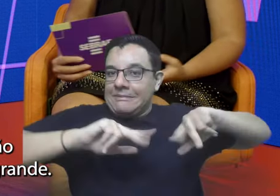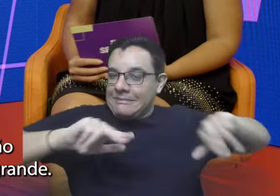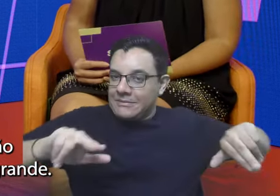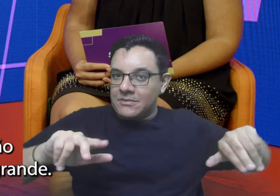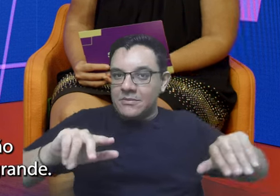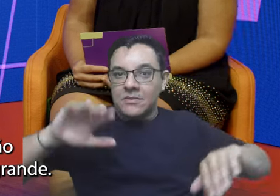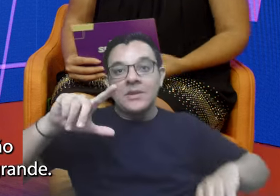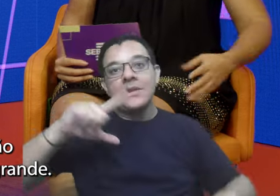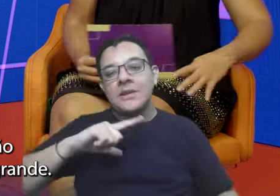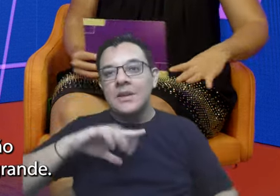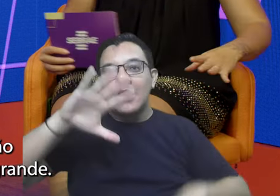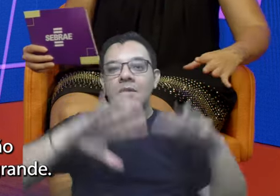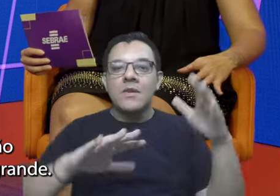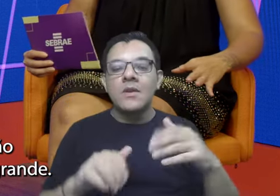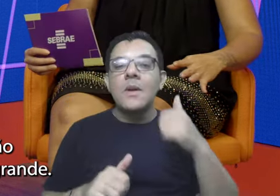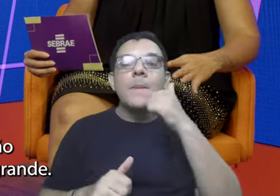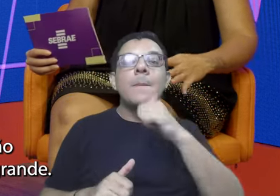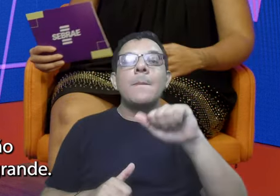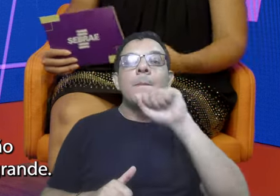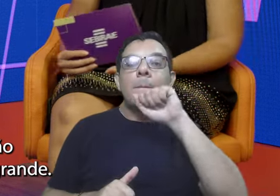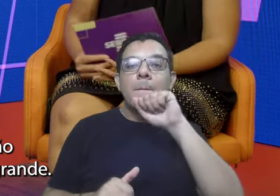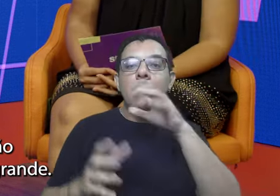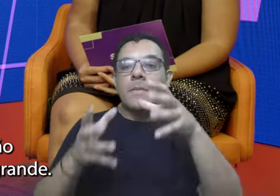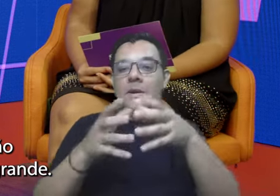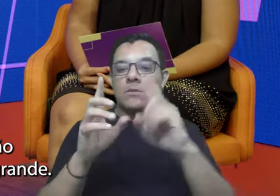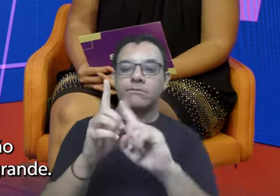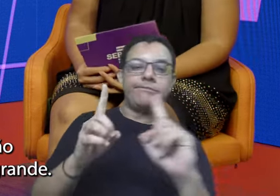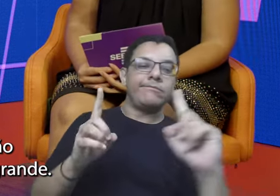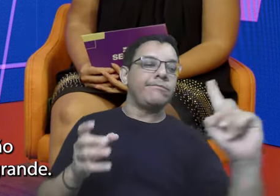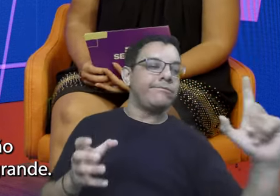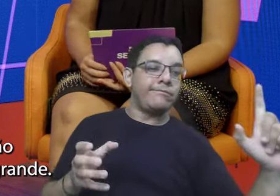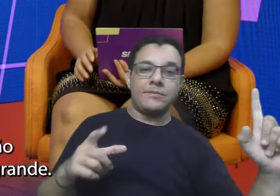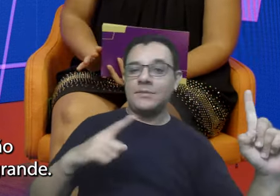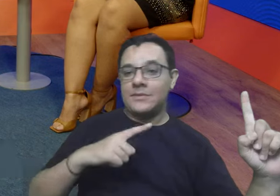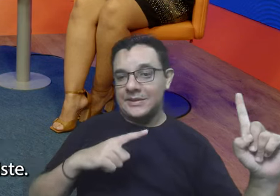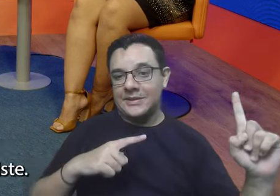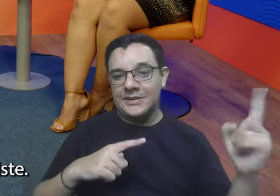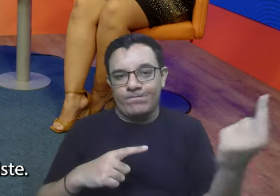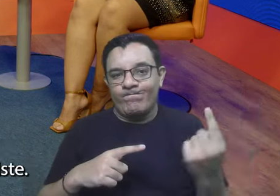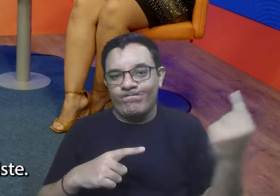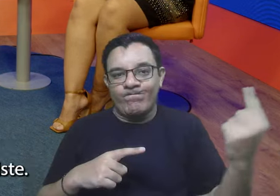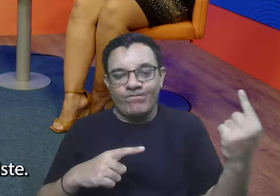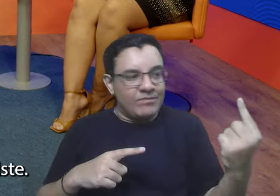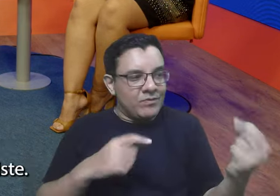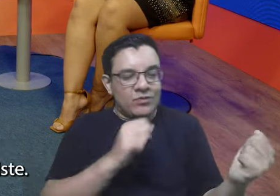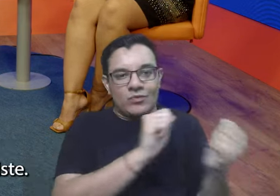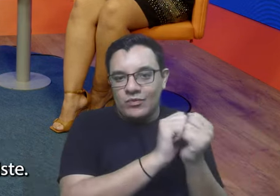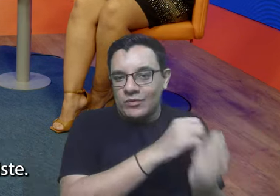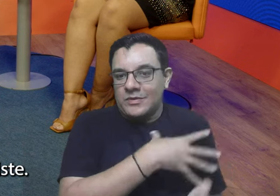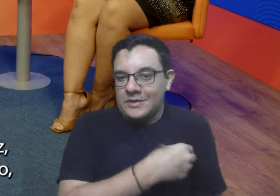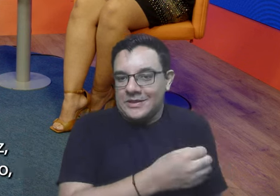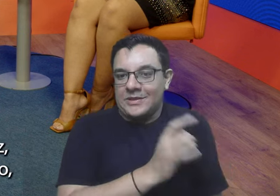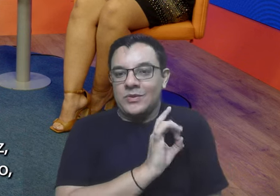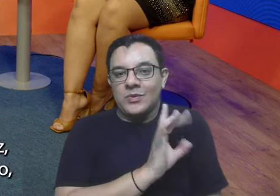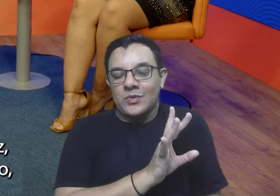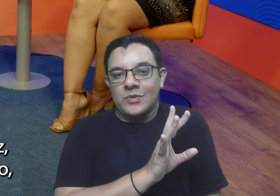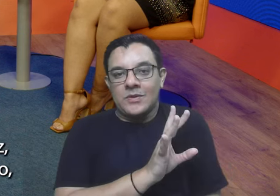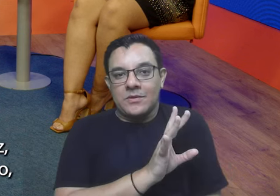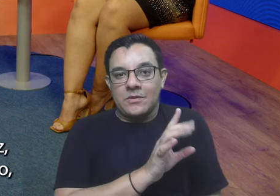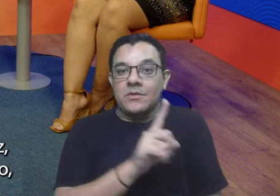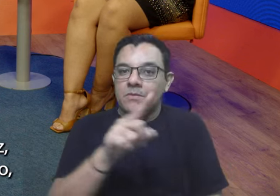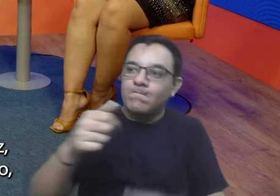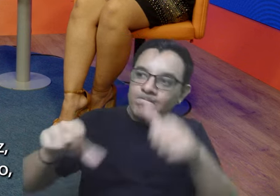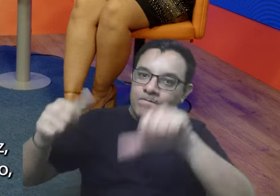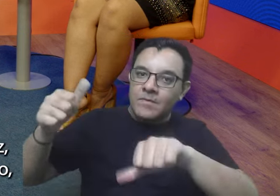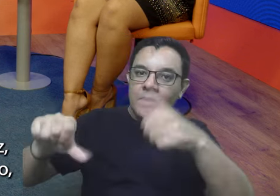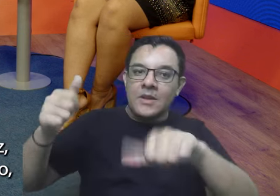uma exclusão uma exclusão da mãe também que é muito grande né esse isolamento materno existe muito E essa análise que